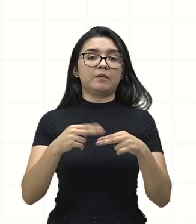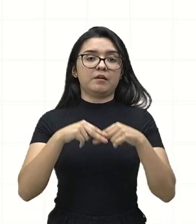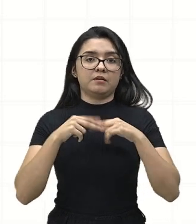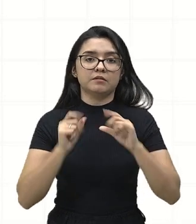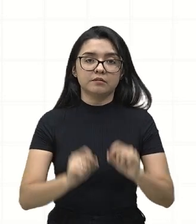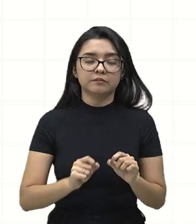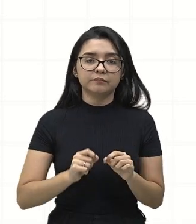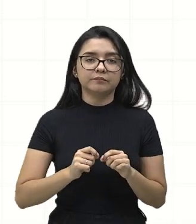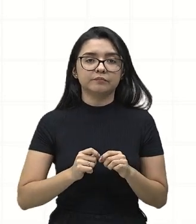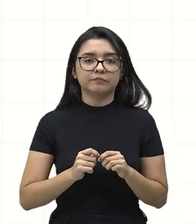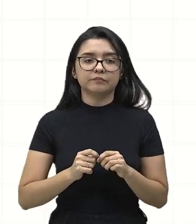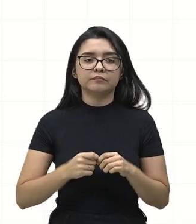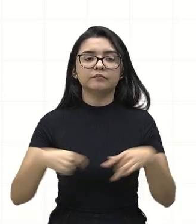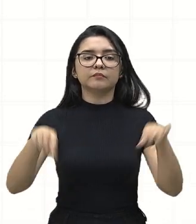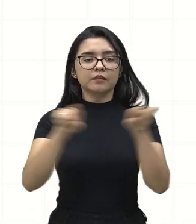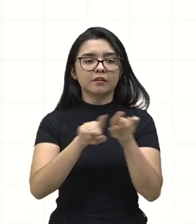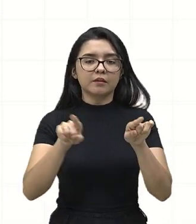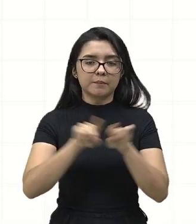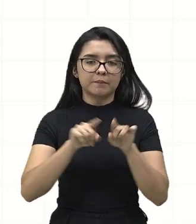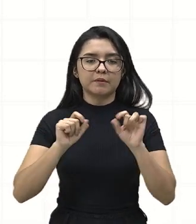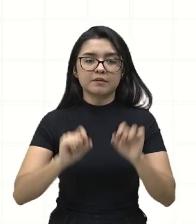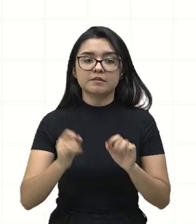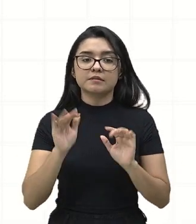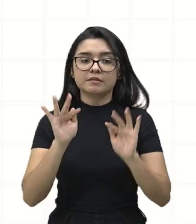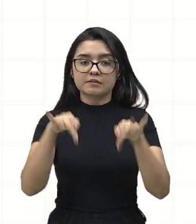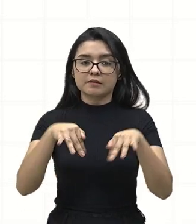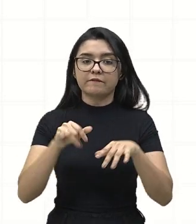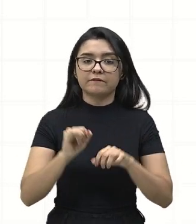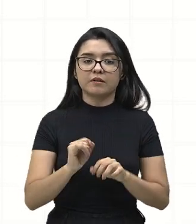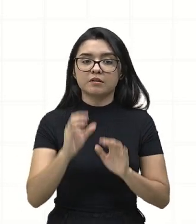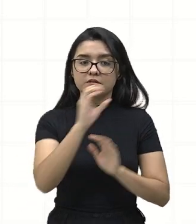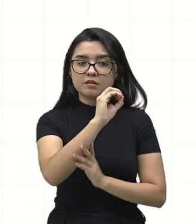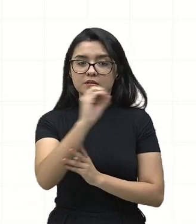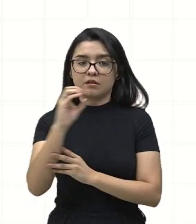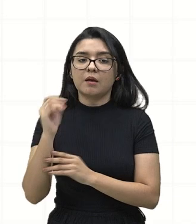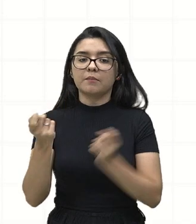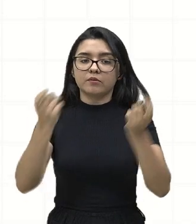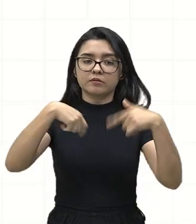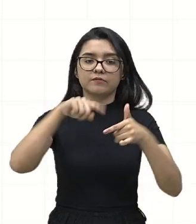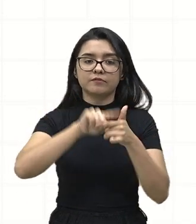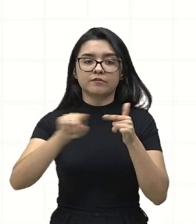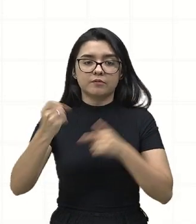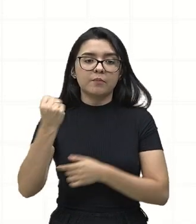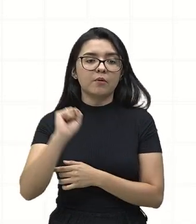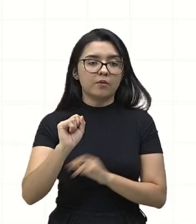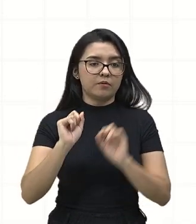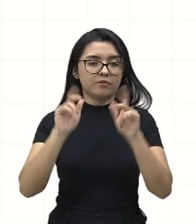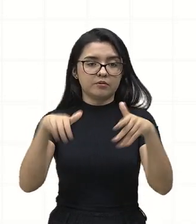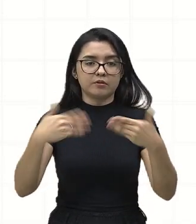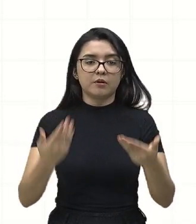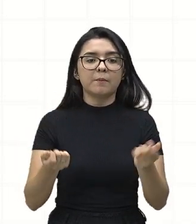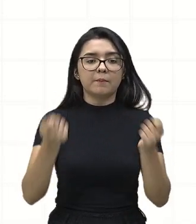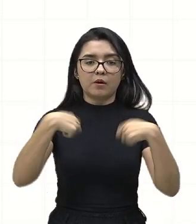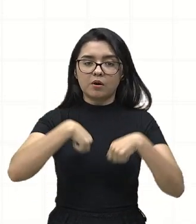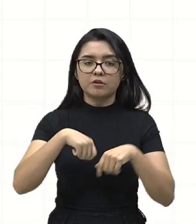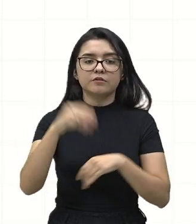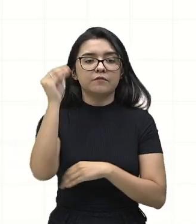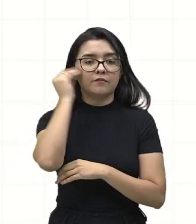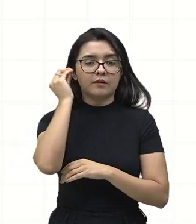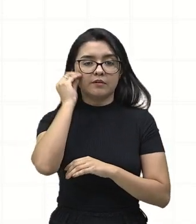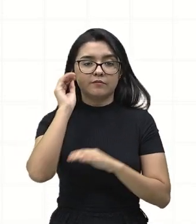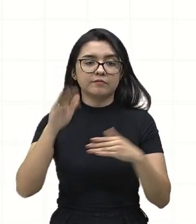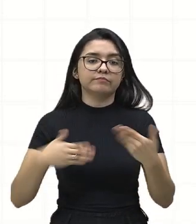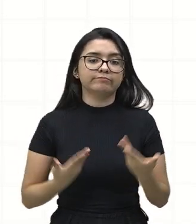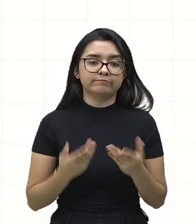pelo critério, quando o número termina em 3 zeros, ele é divisível por 8. Então, a gente pode conferir, né? Então, o que a